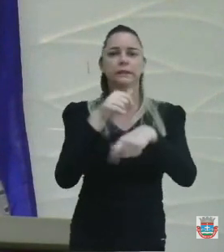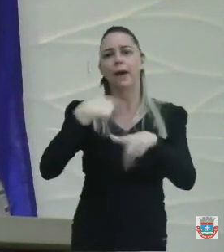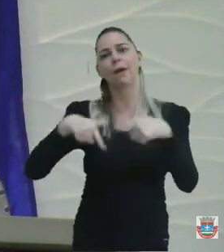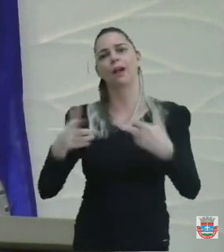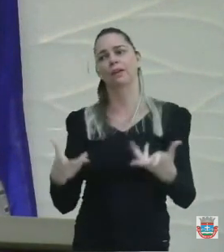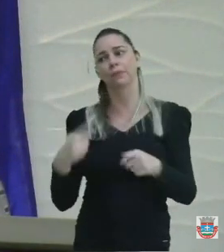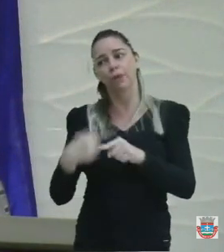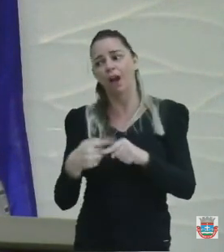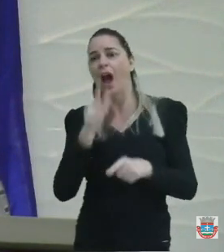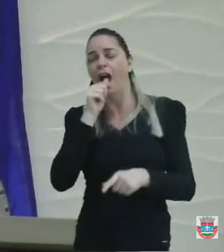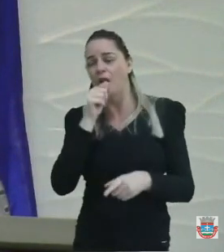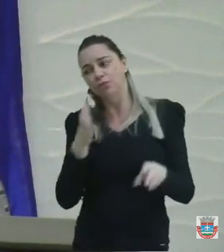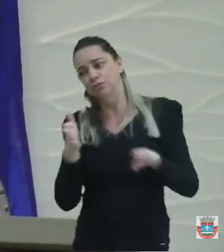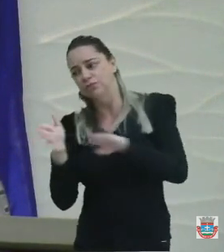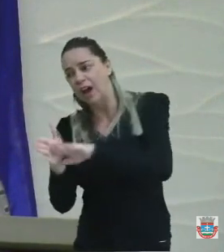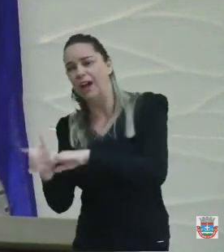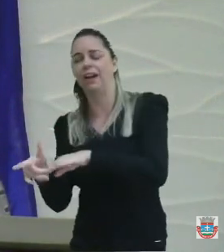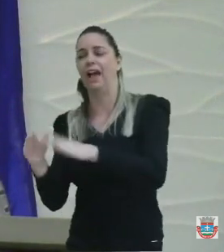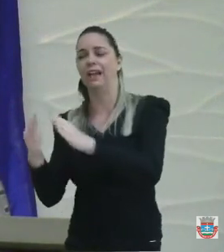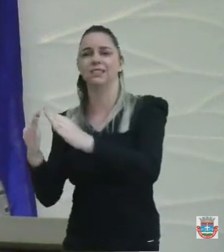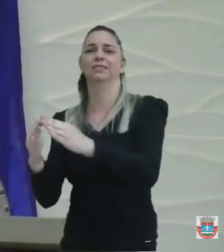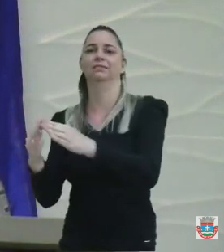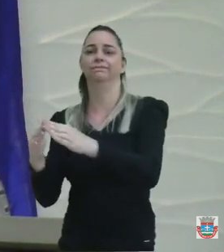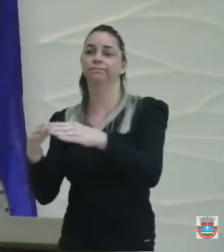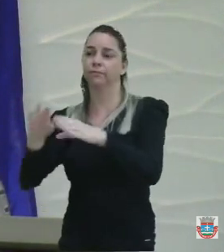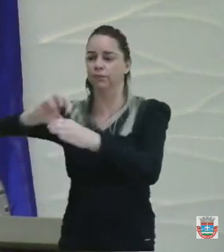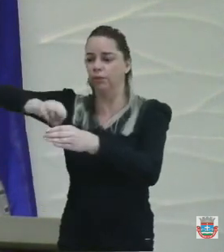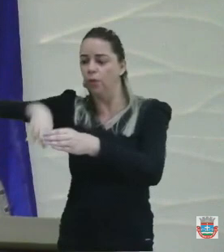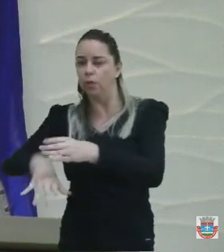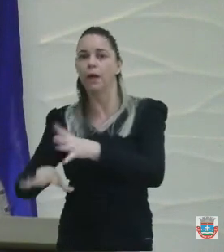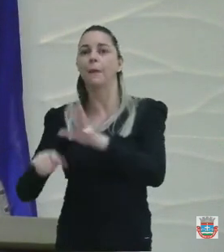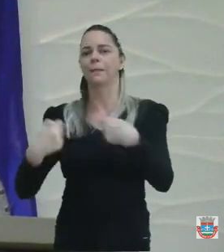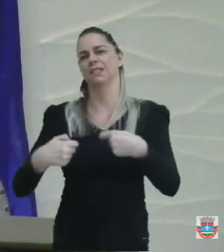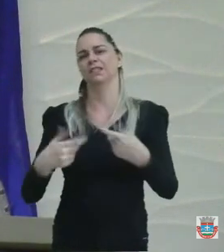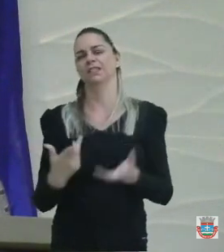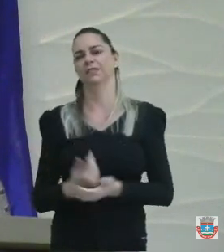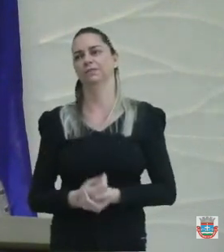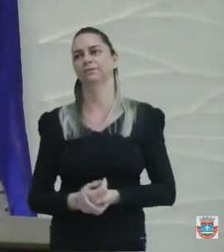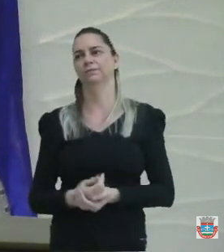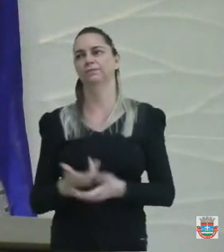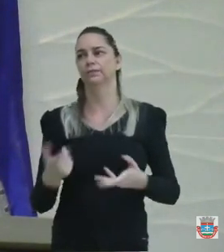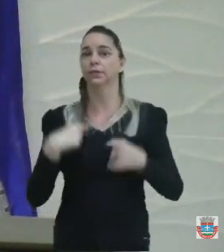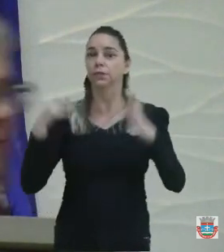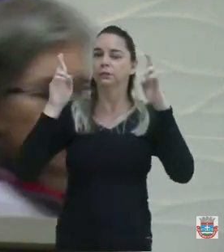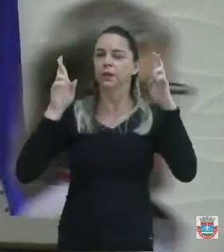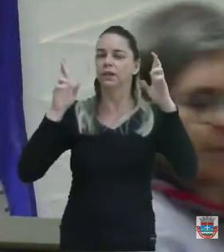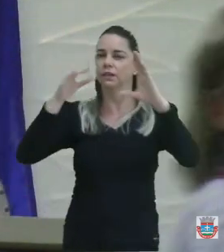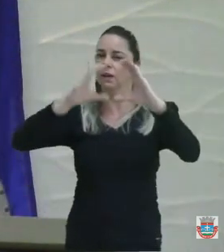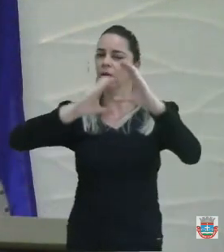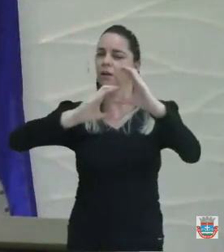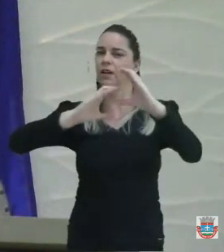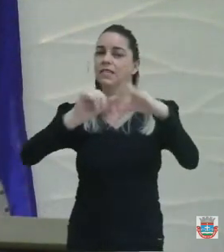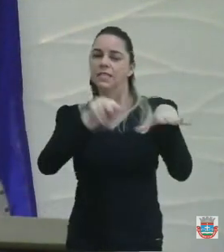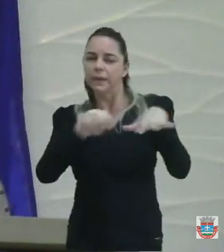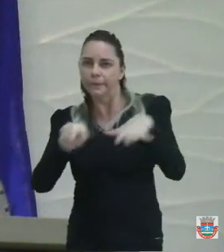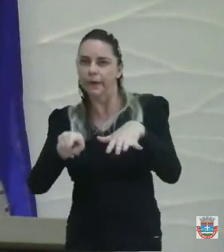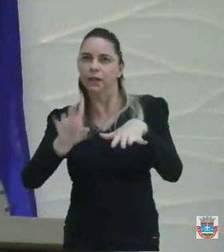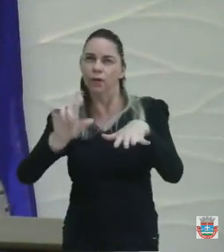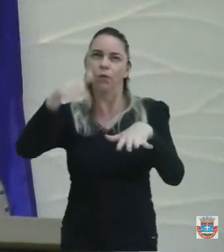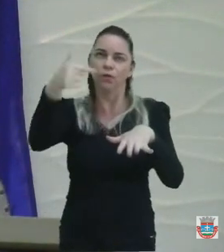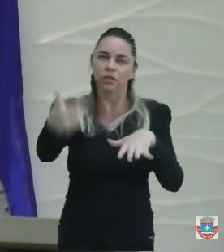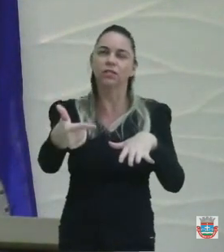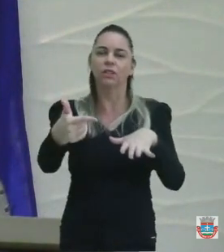a água chegue na casa do povo, né? Então, eu espero que a Compesa, nesse novo, nessa próxima semana, vai